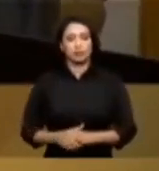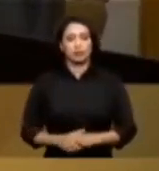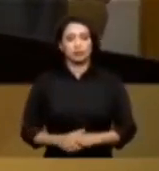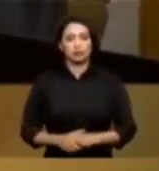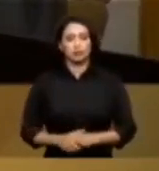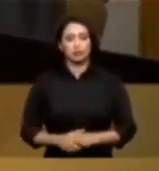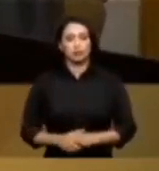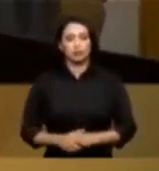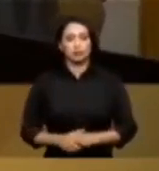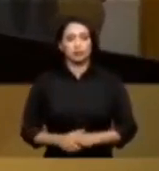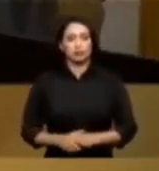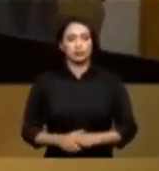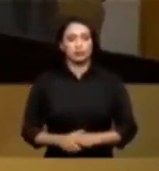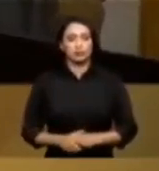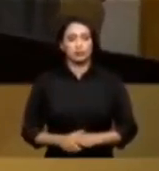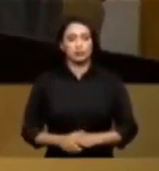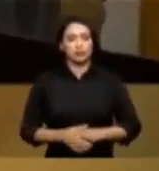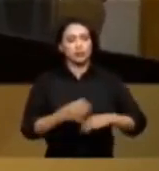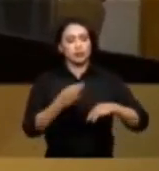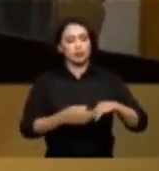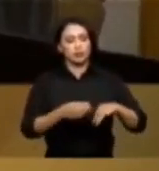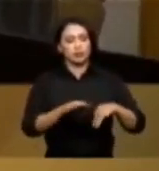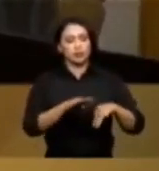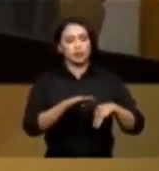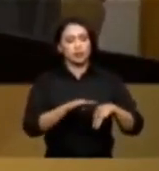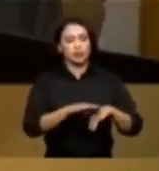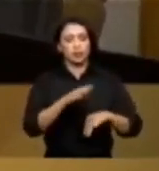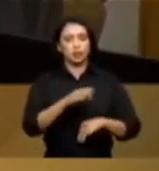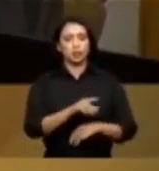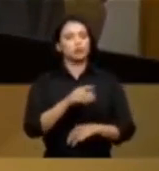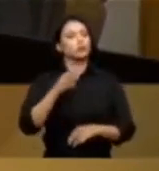Excelentíssimo senhor ministro presidente Luiz Fux,